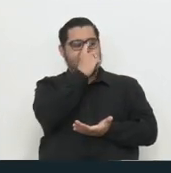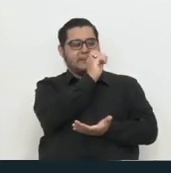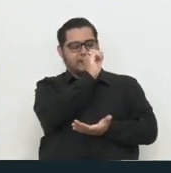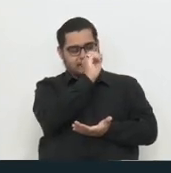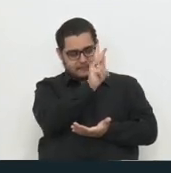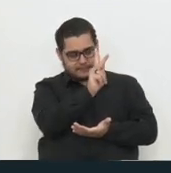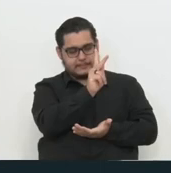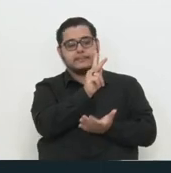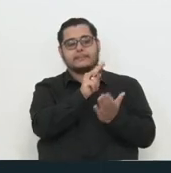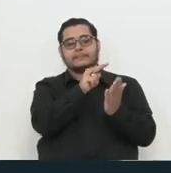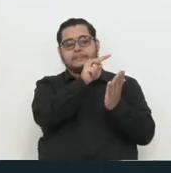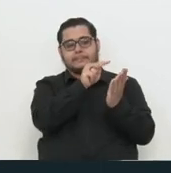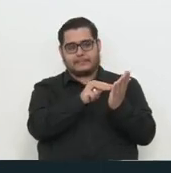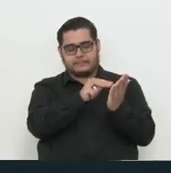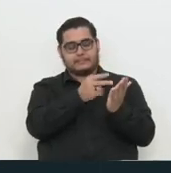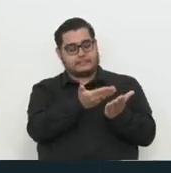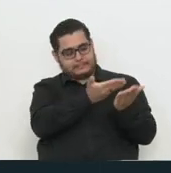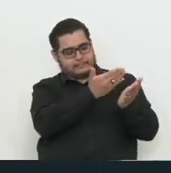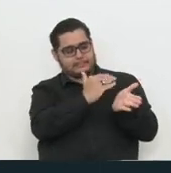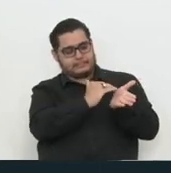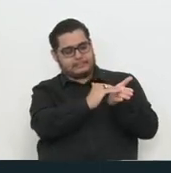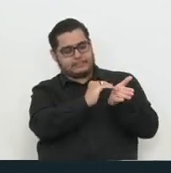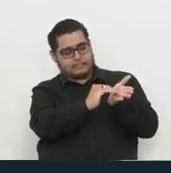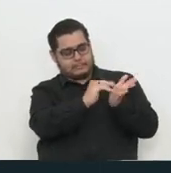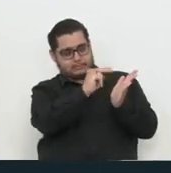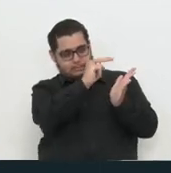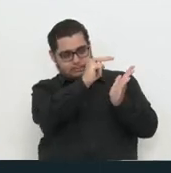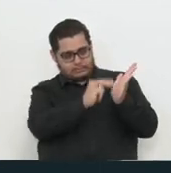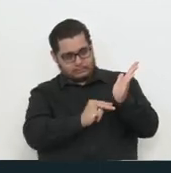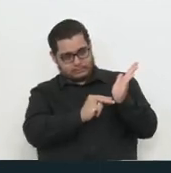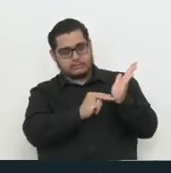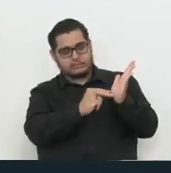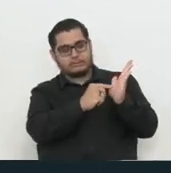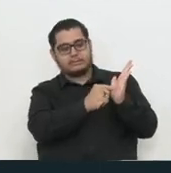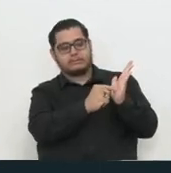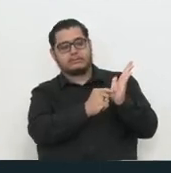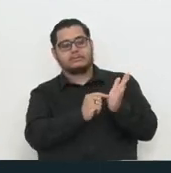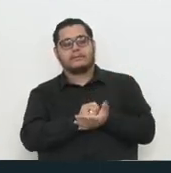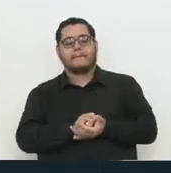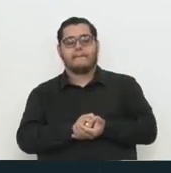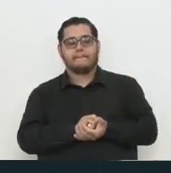Excelência ao secretário para leitura moção